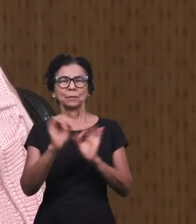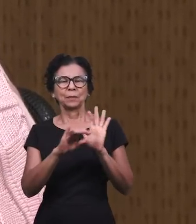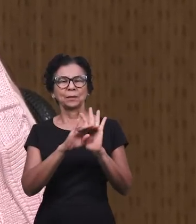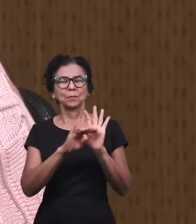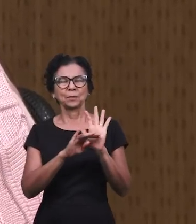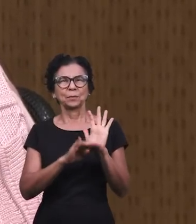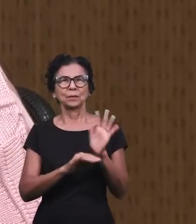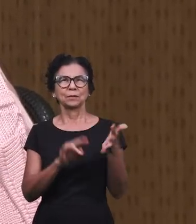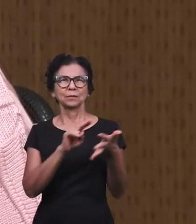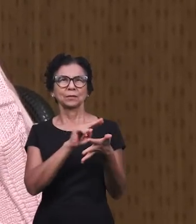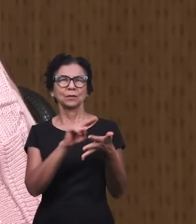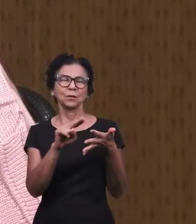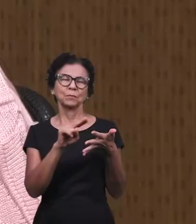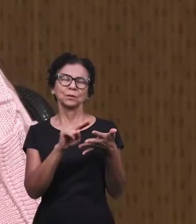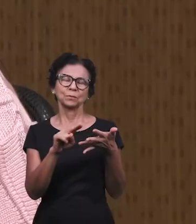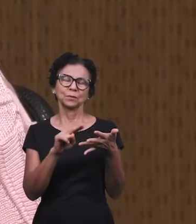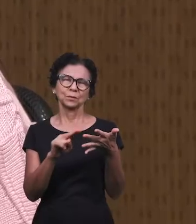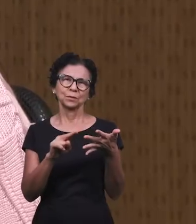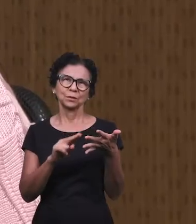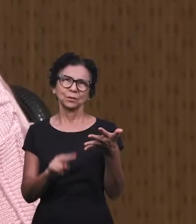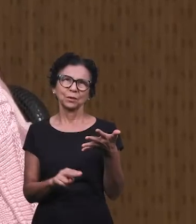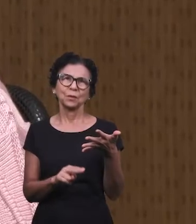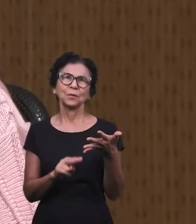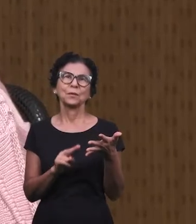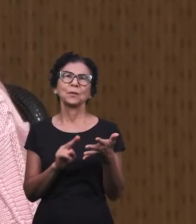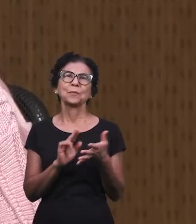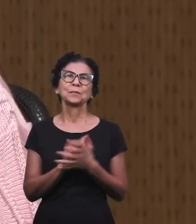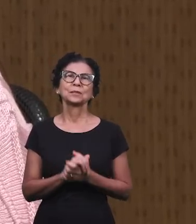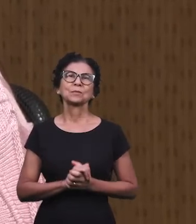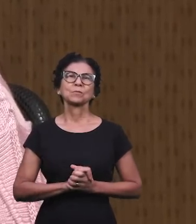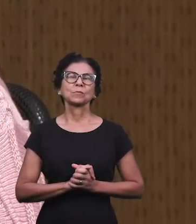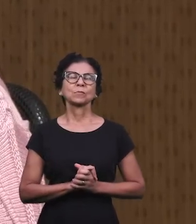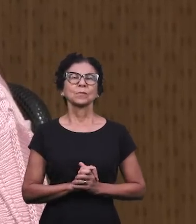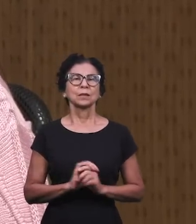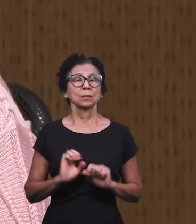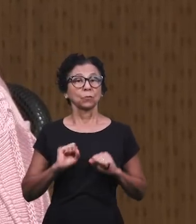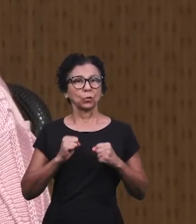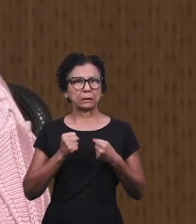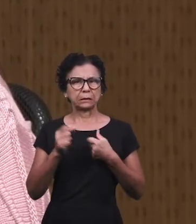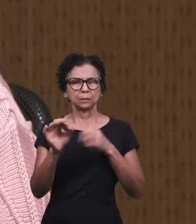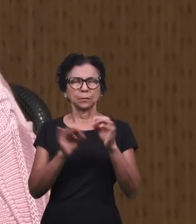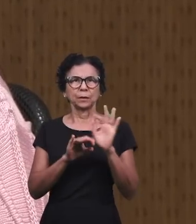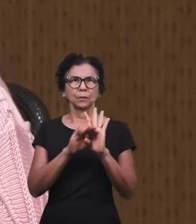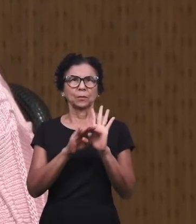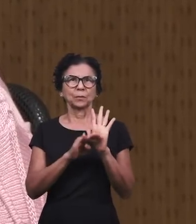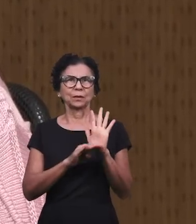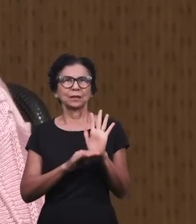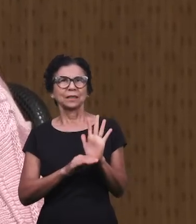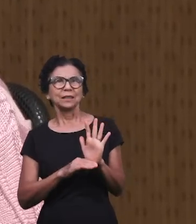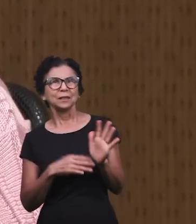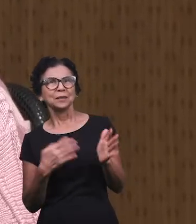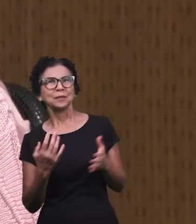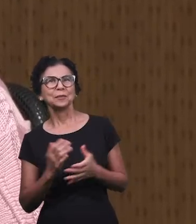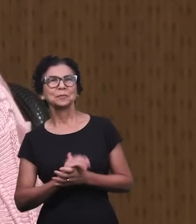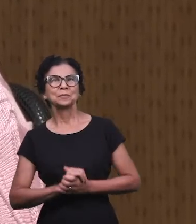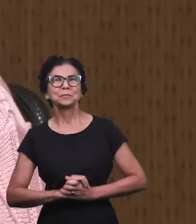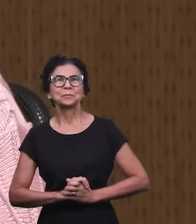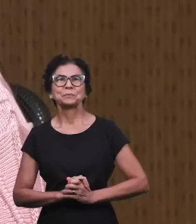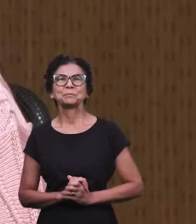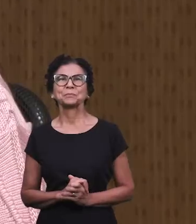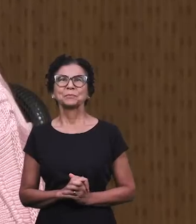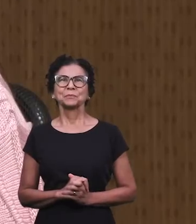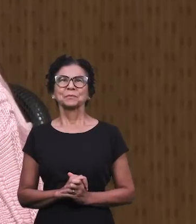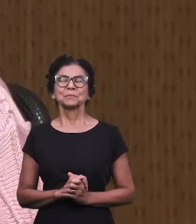Nini, Vieu, Thalisson. A gente está ali sempre tentando fazer o programa da melhor forma possível, ajudando, trazendo esses